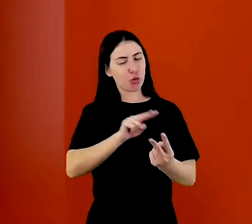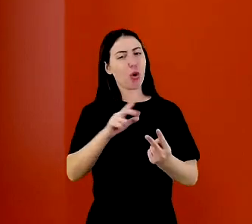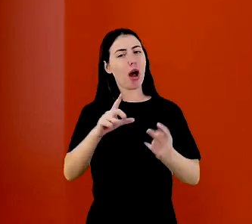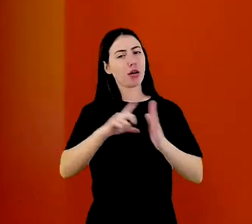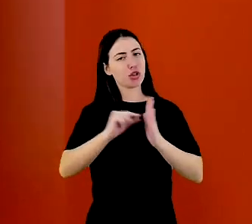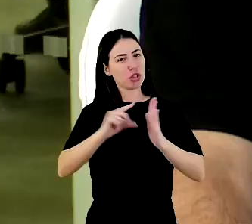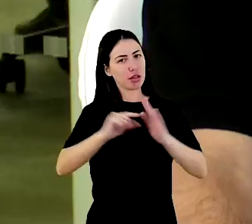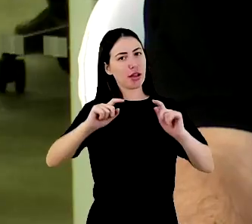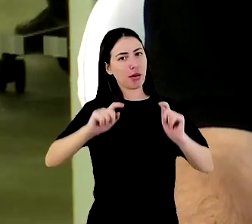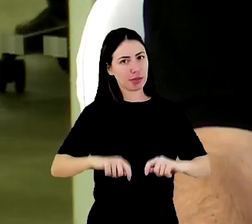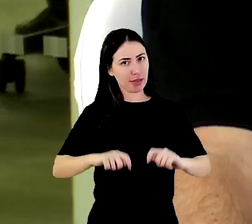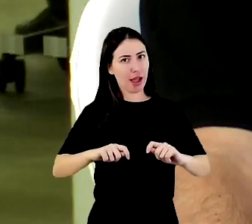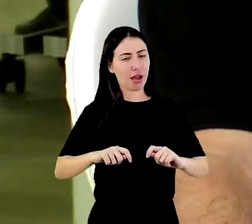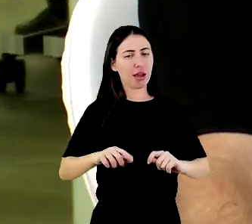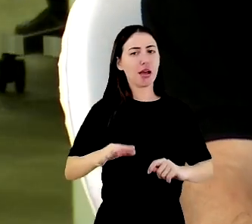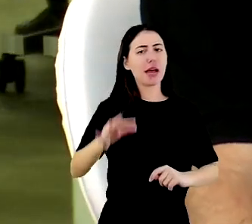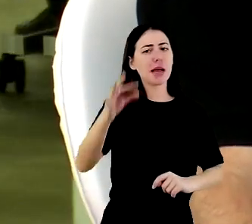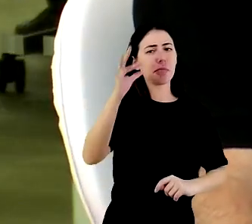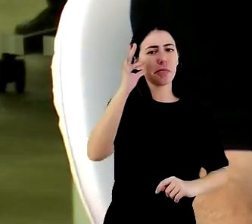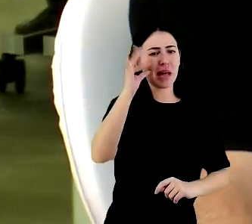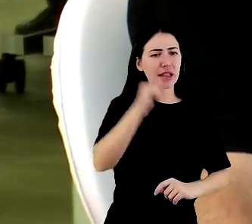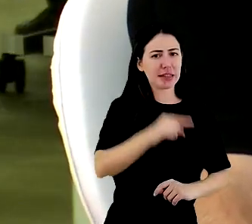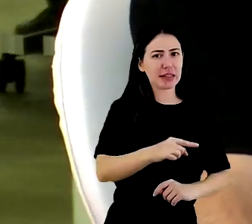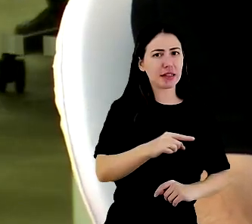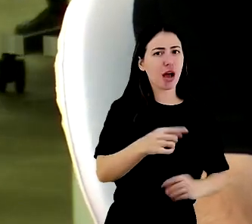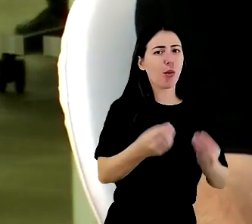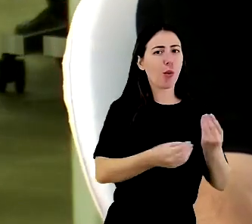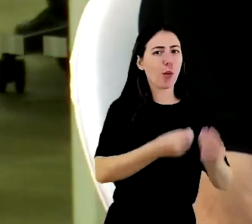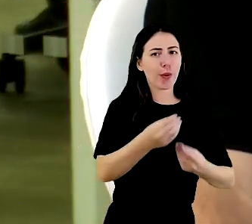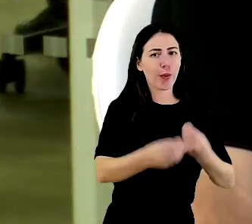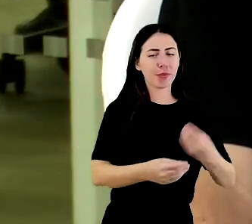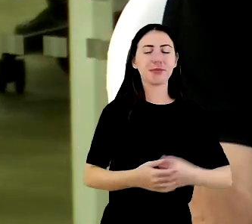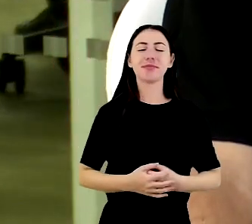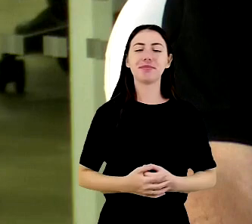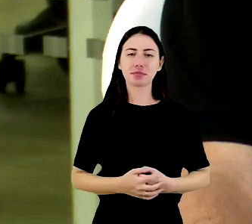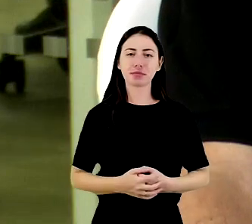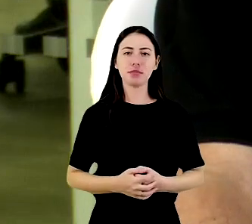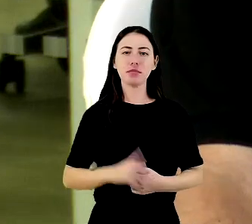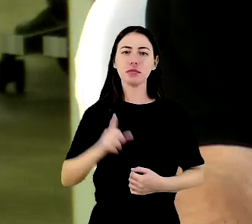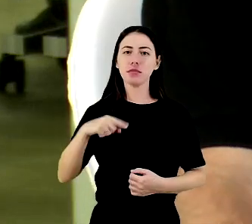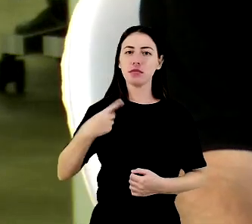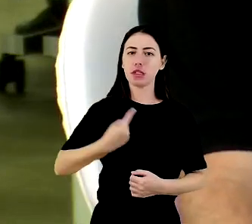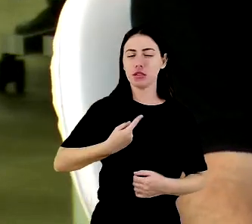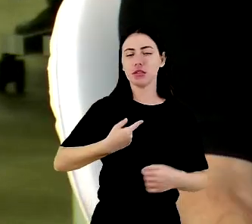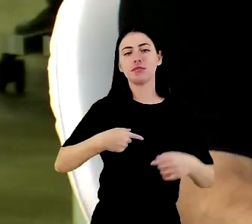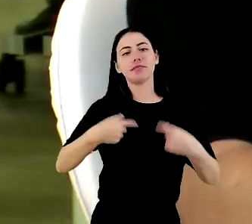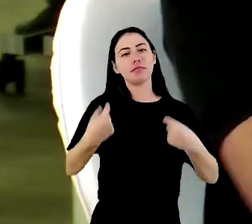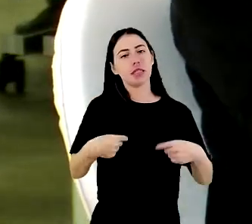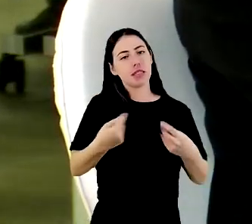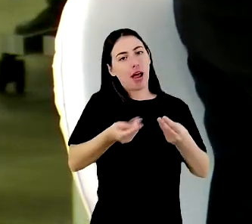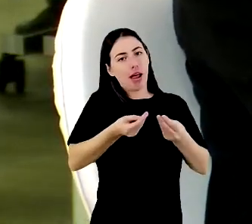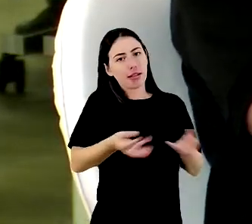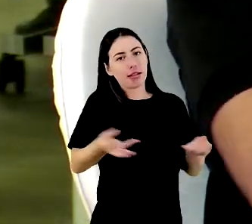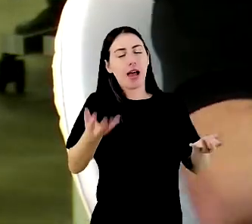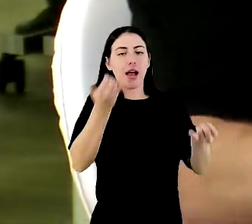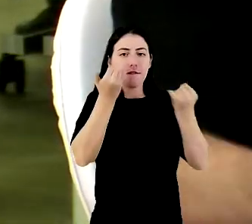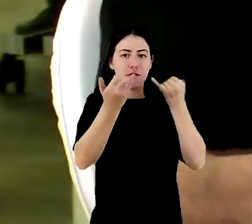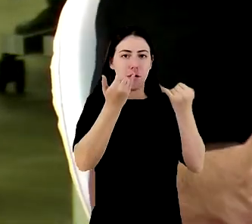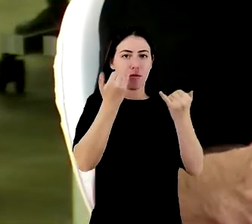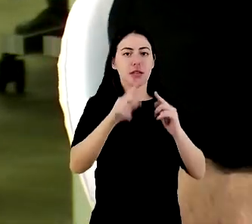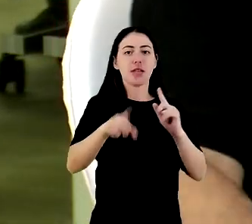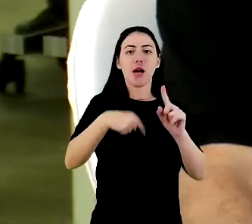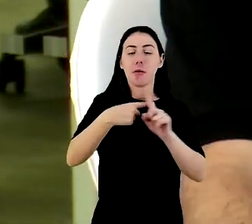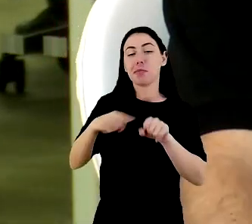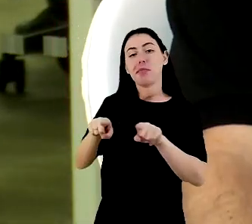É justamente do que a gente estava comentando, de acesso à informação, né, e opção na medida que você entende